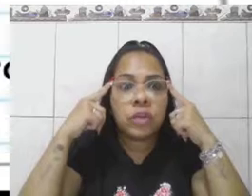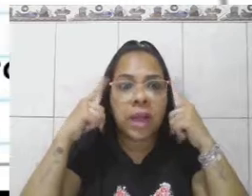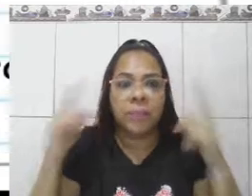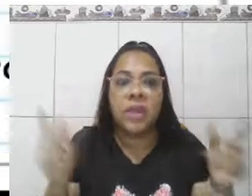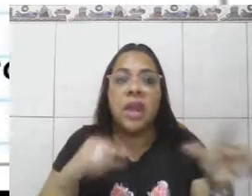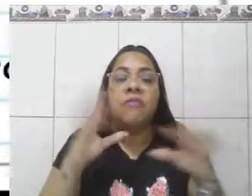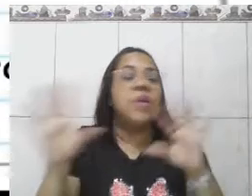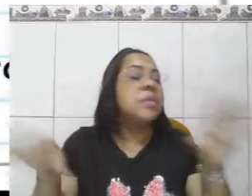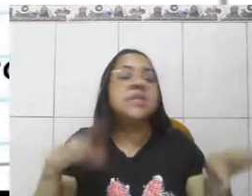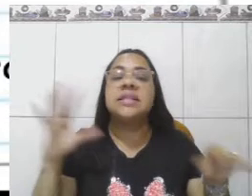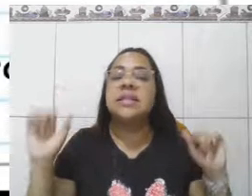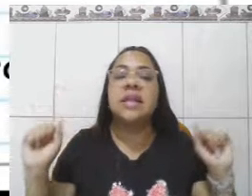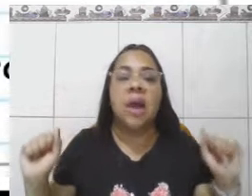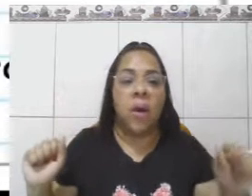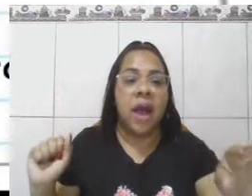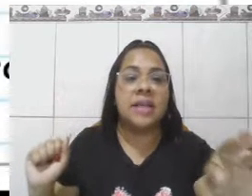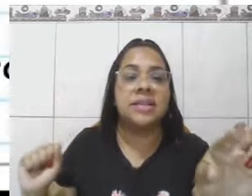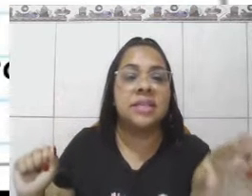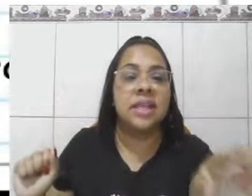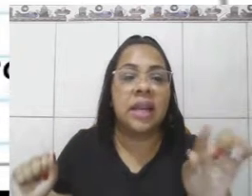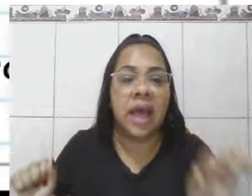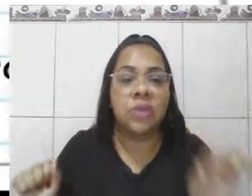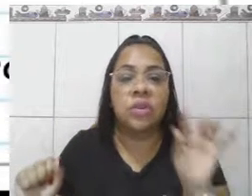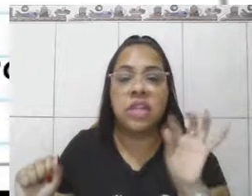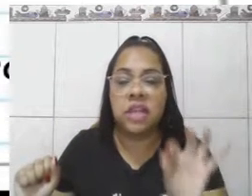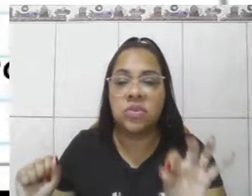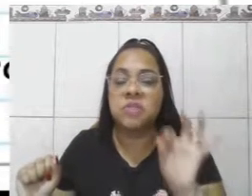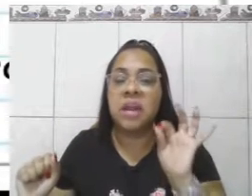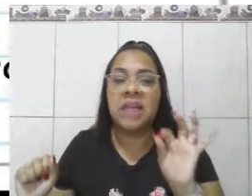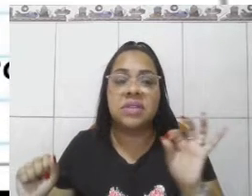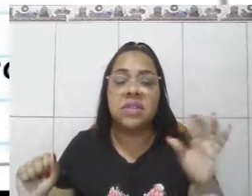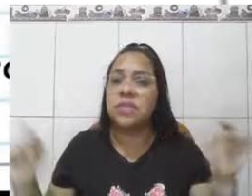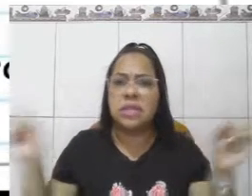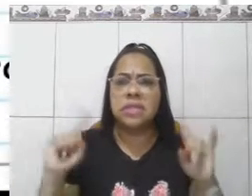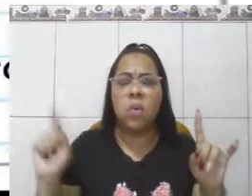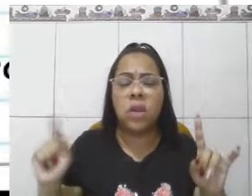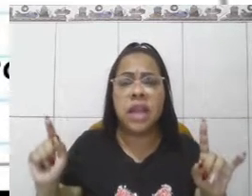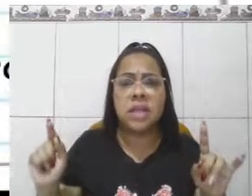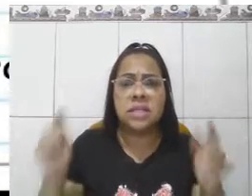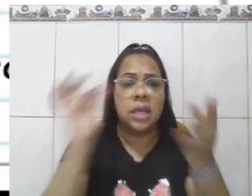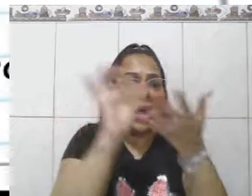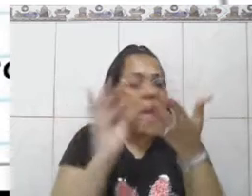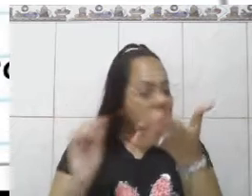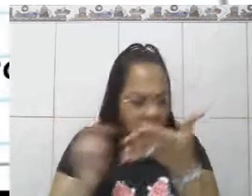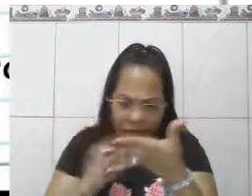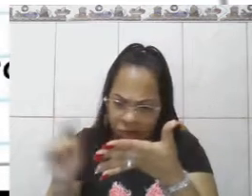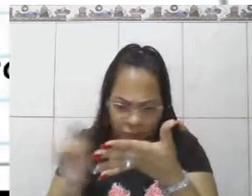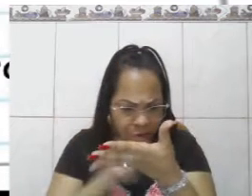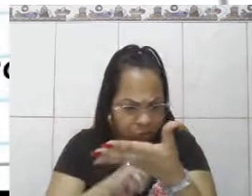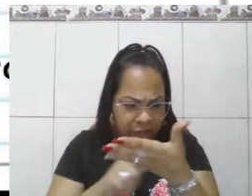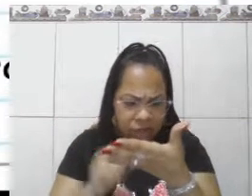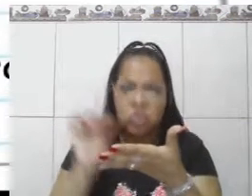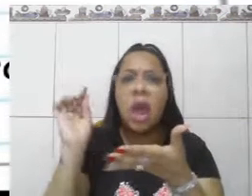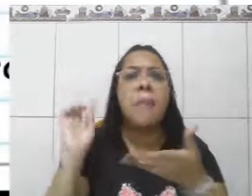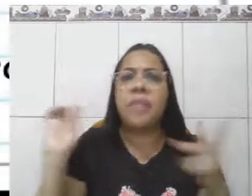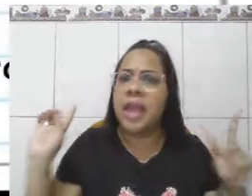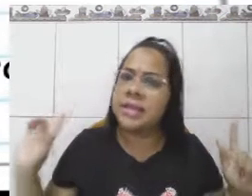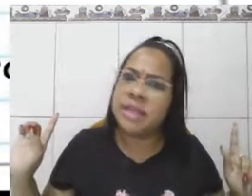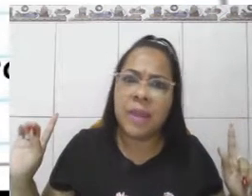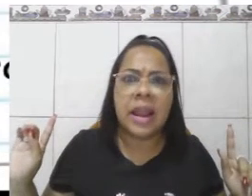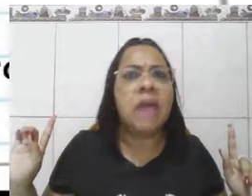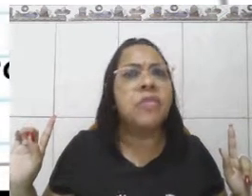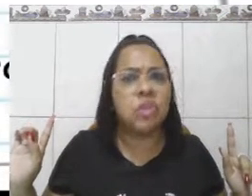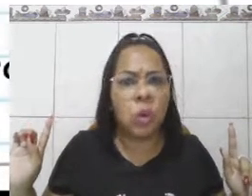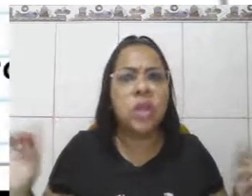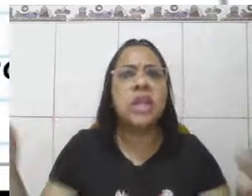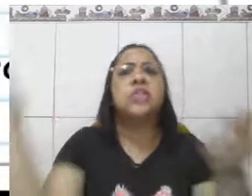alguma dúvida. Vamos assinalar no texto as palavras que vocês não conhecem. Estão lendo um texto e